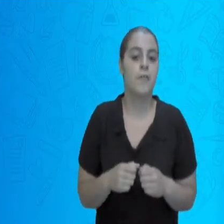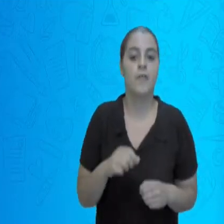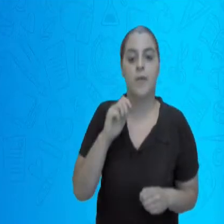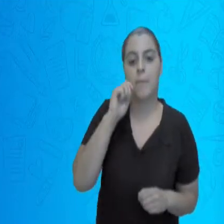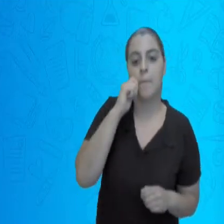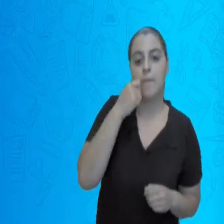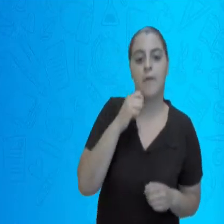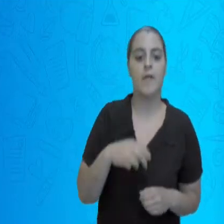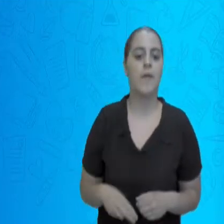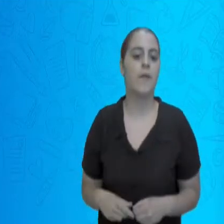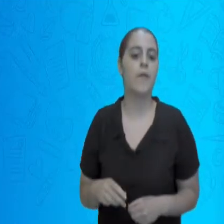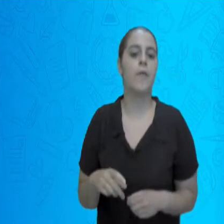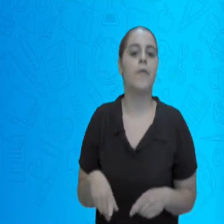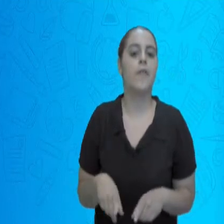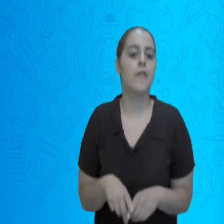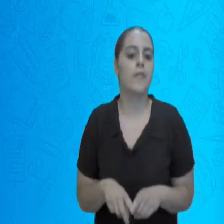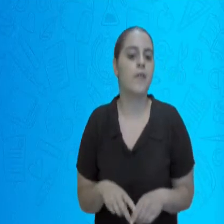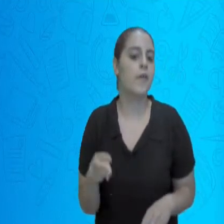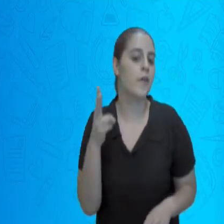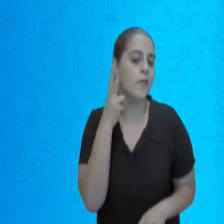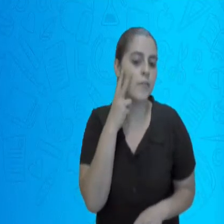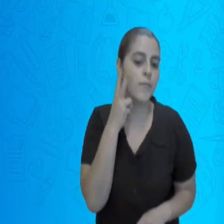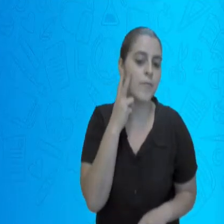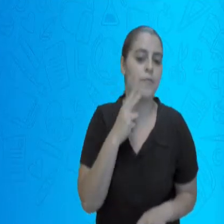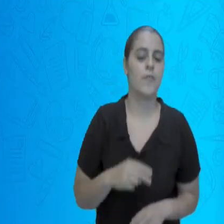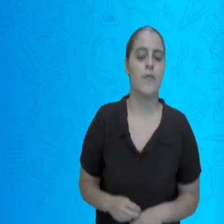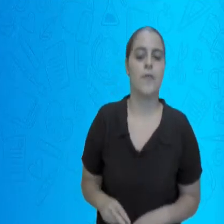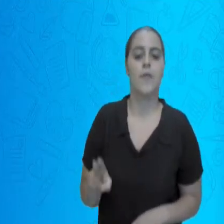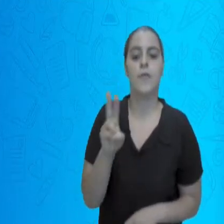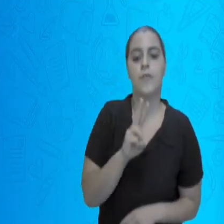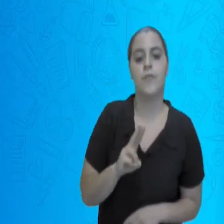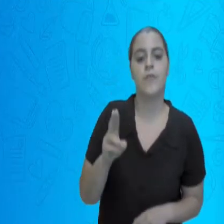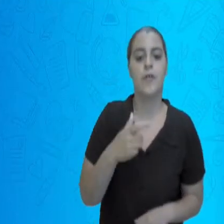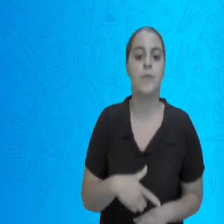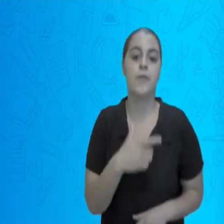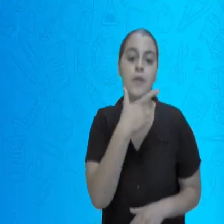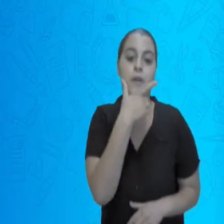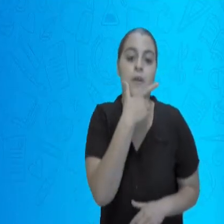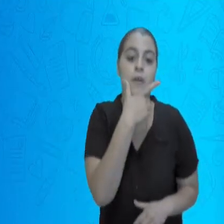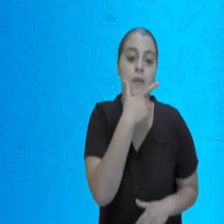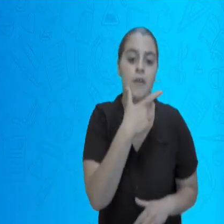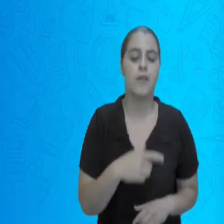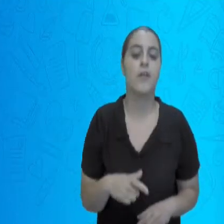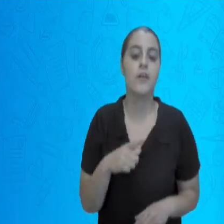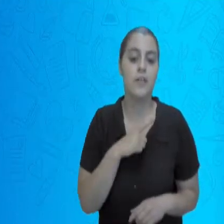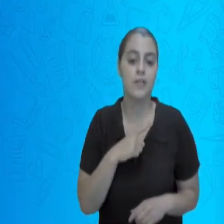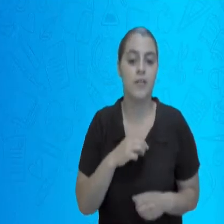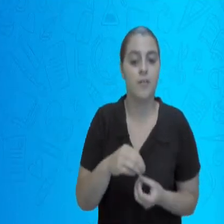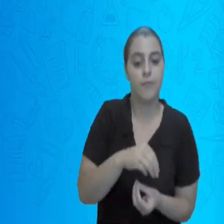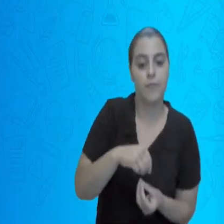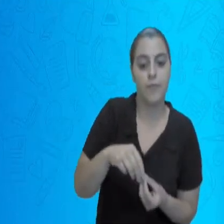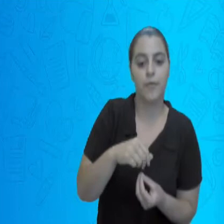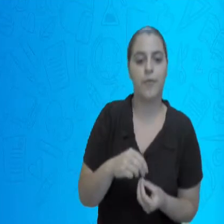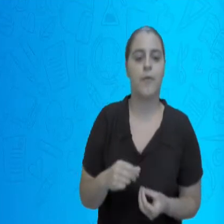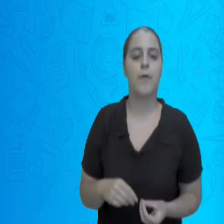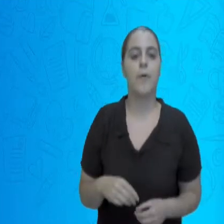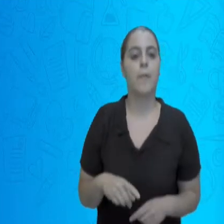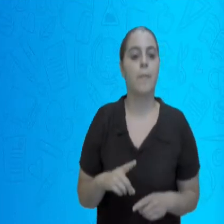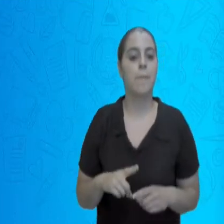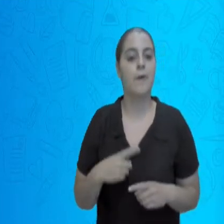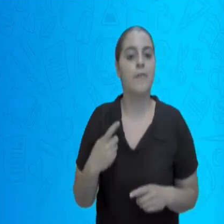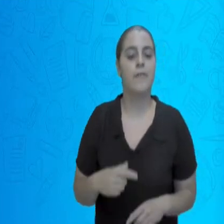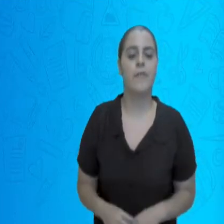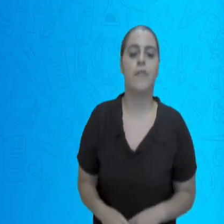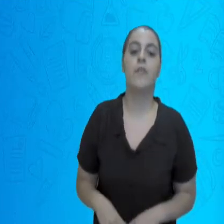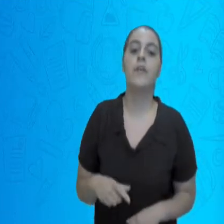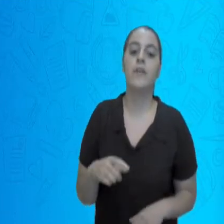da cerveja. Tem muita coisa que a gente usa. Nós temos queijos, né, que tem algum fungo, mas nós temos